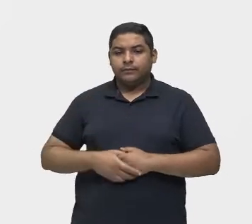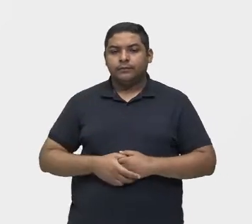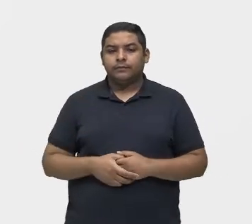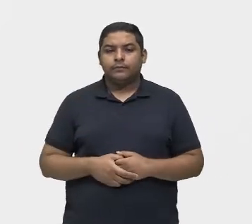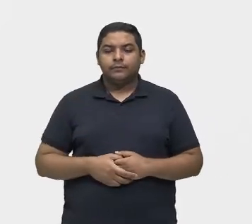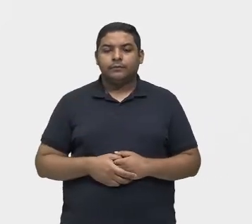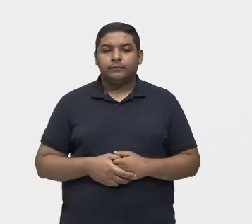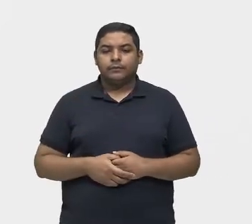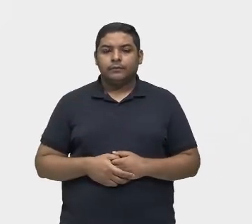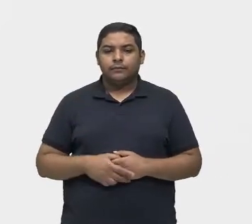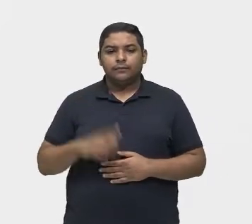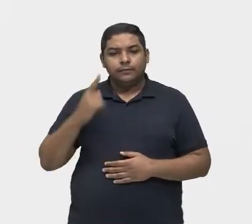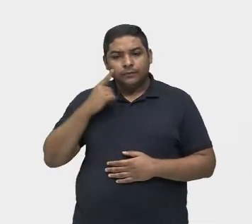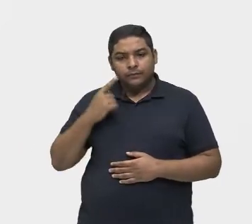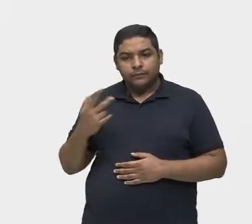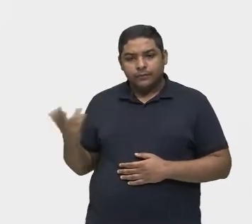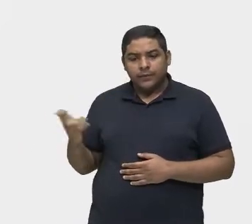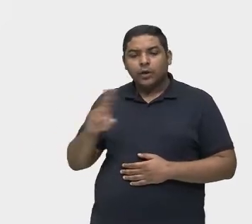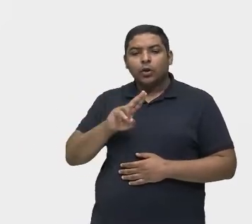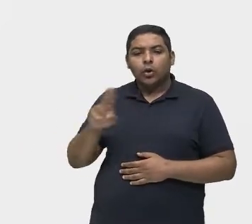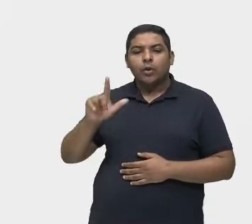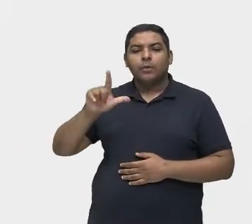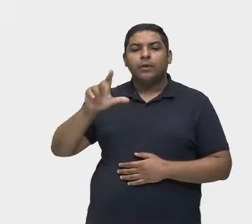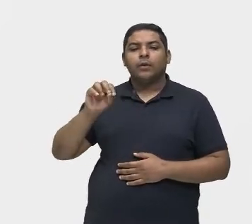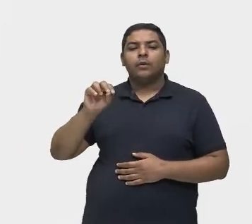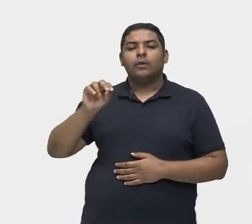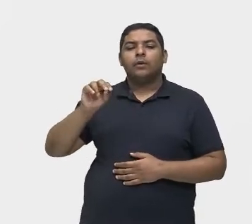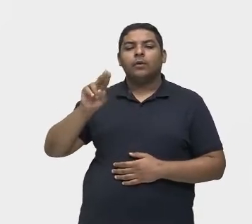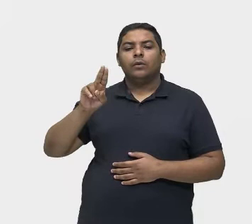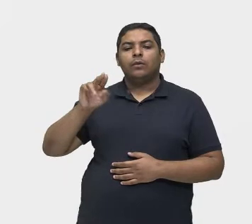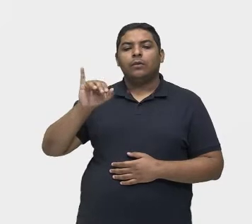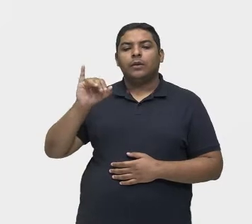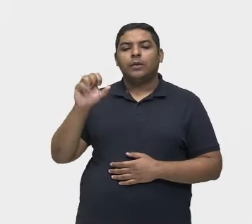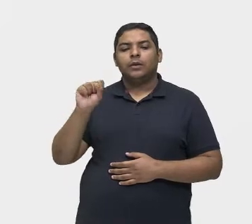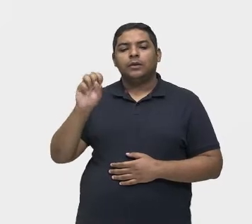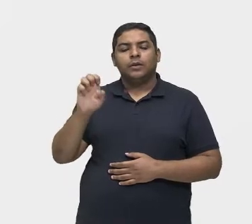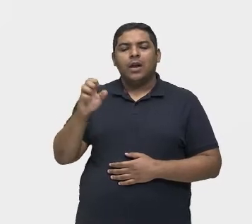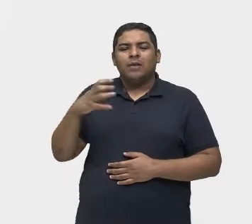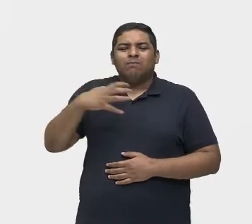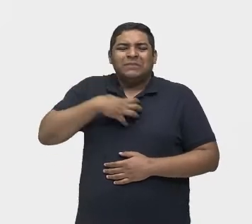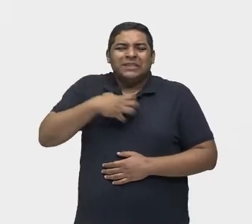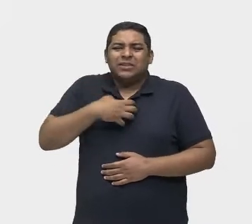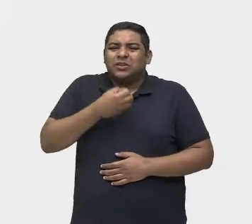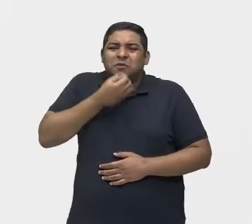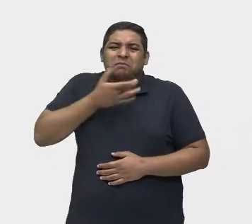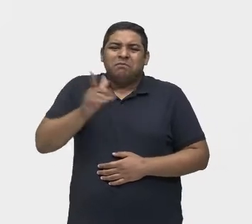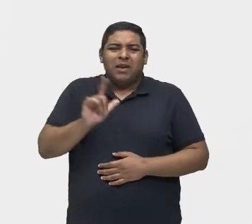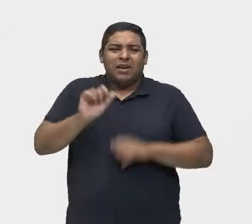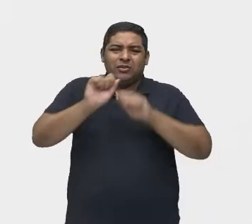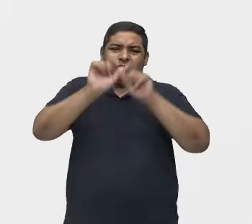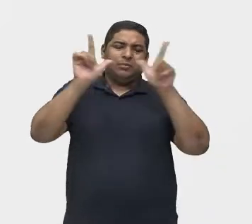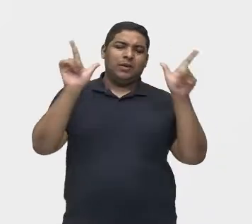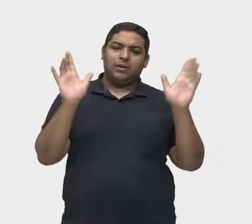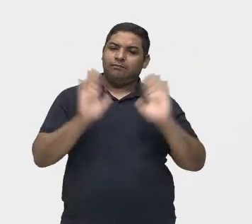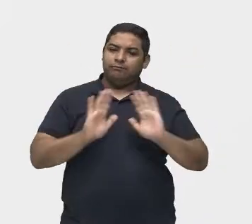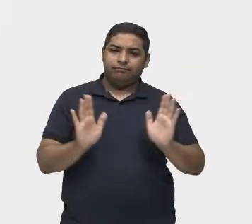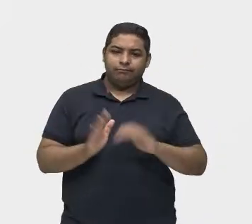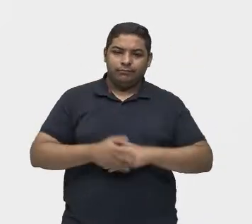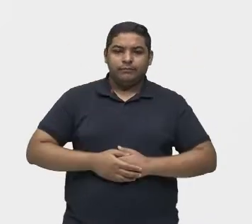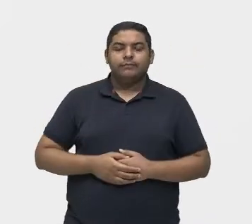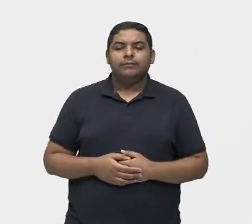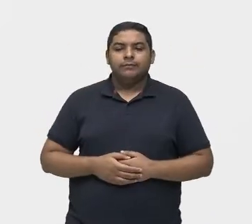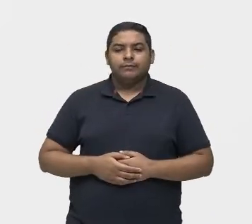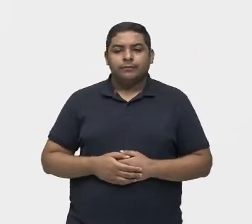Louise, ela não estava se sentindo bem esta manhã. Repare na presença do was seguido